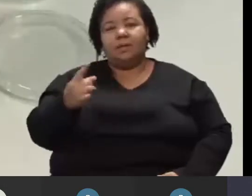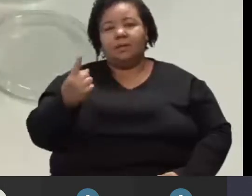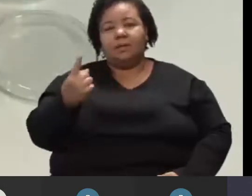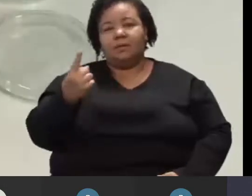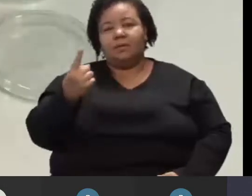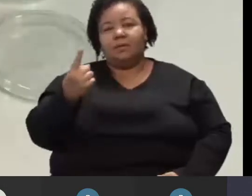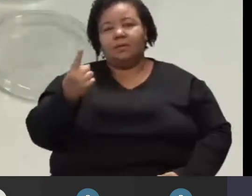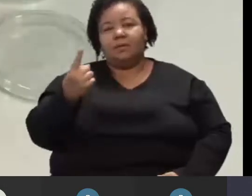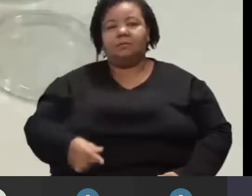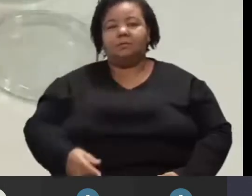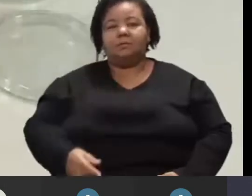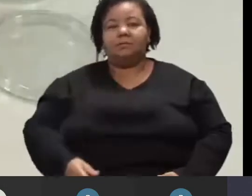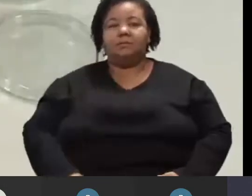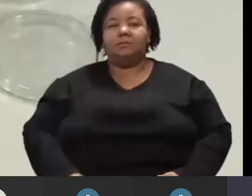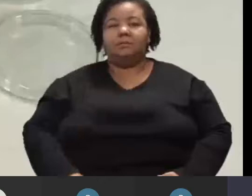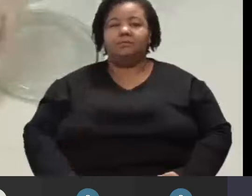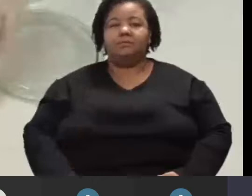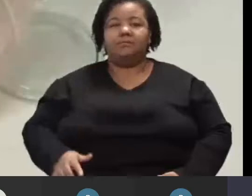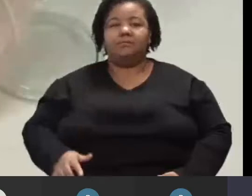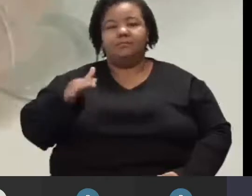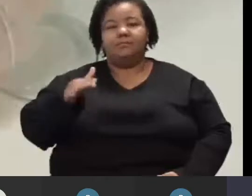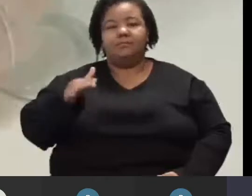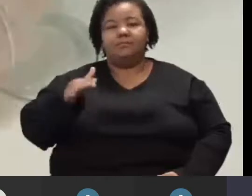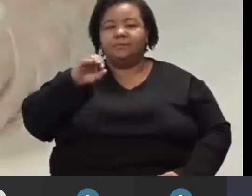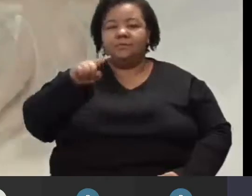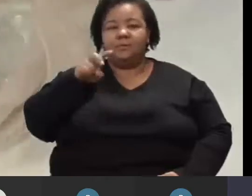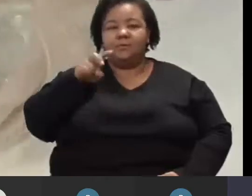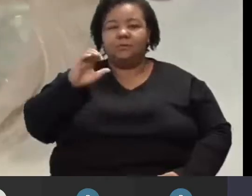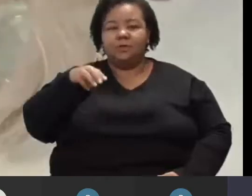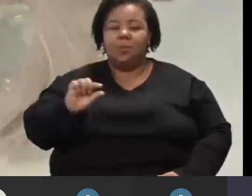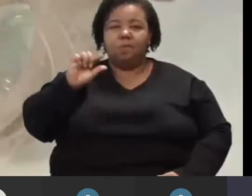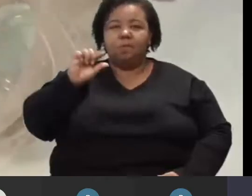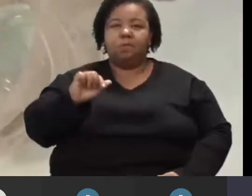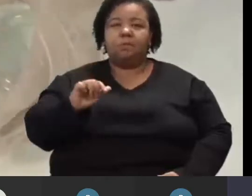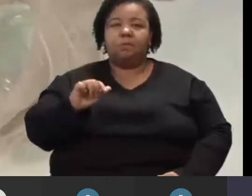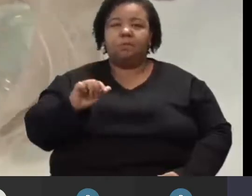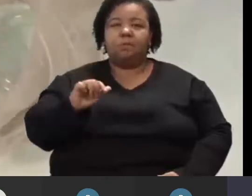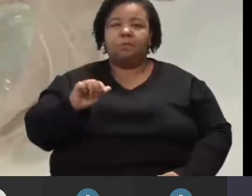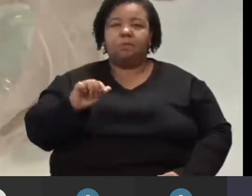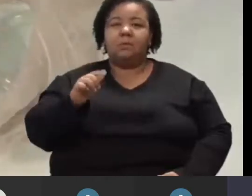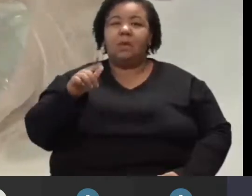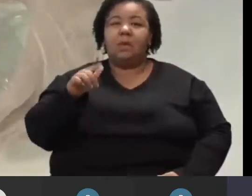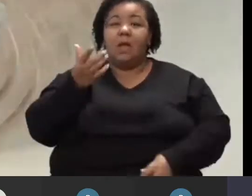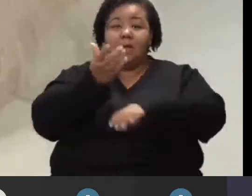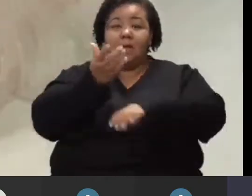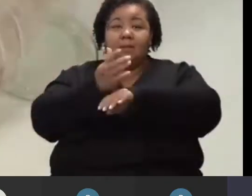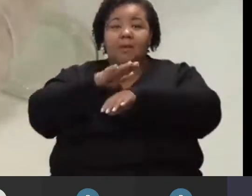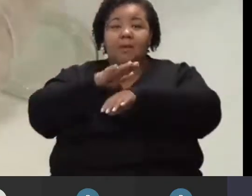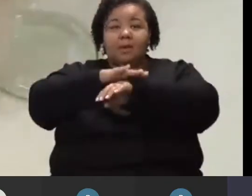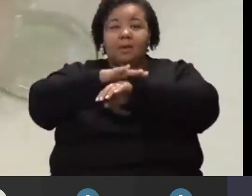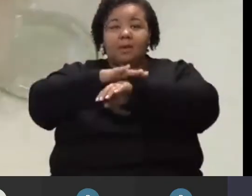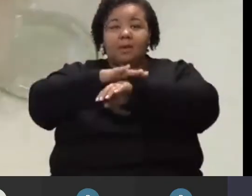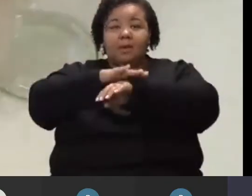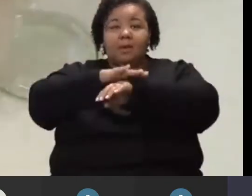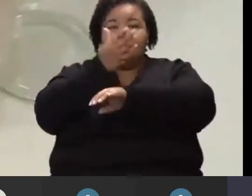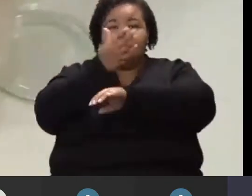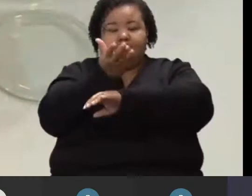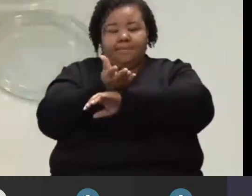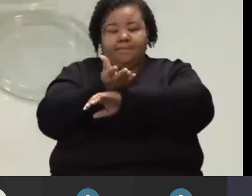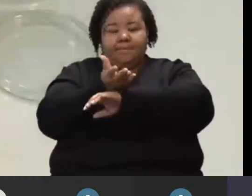altura aproximada de 0,5 centímetros. Então, veja aí que as tampas estão para cima, porque o meio ainda